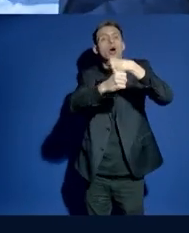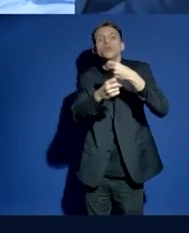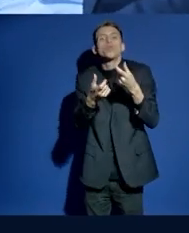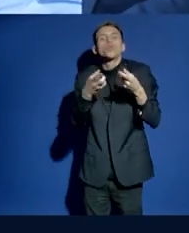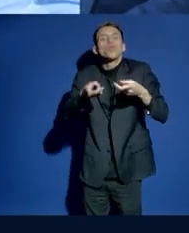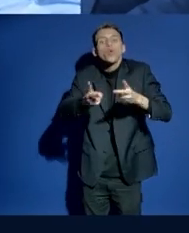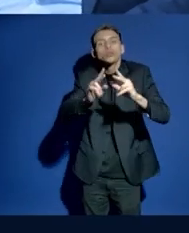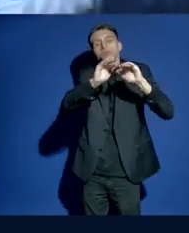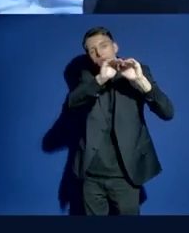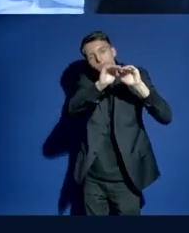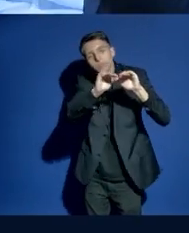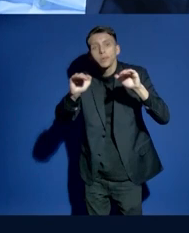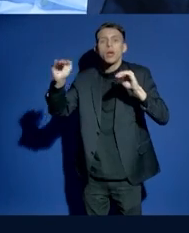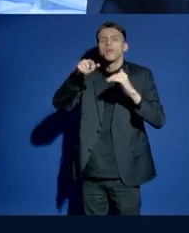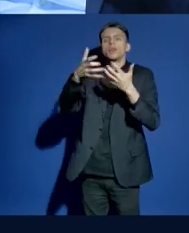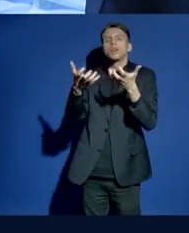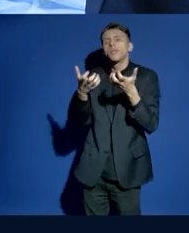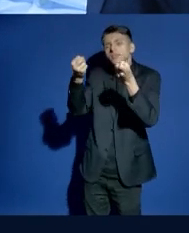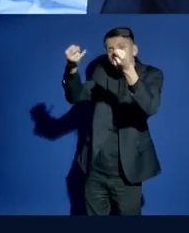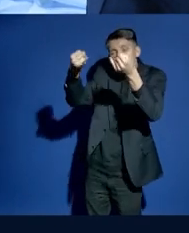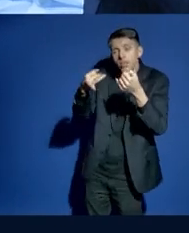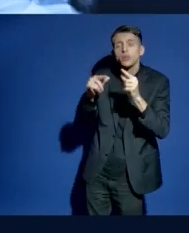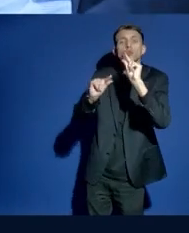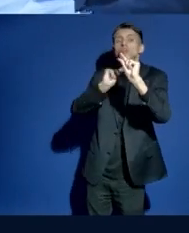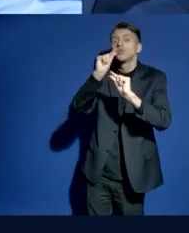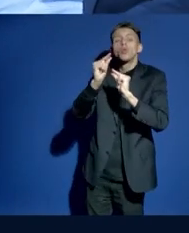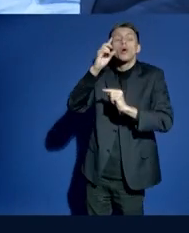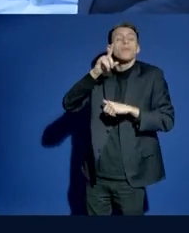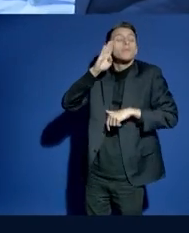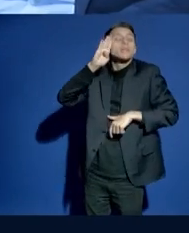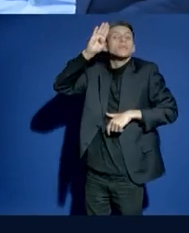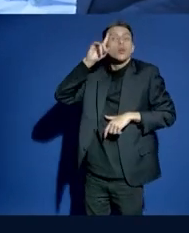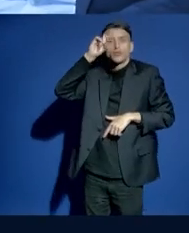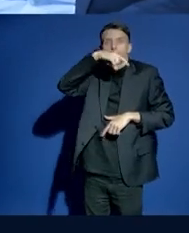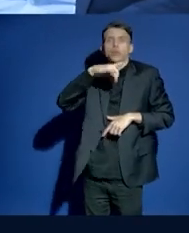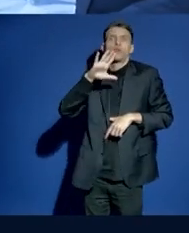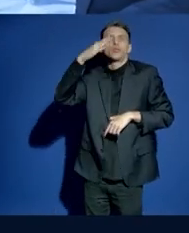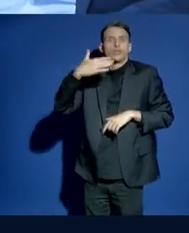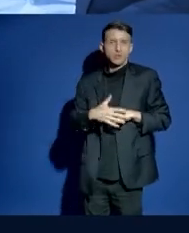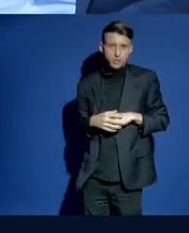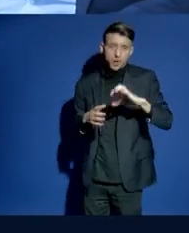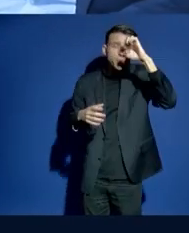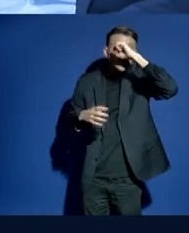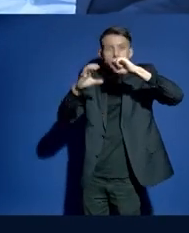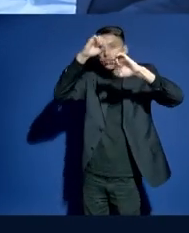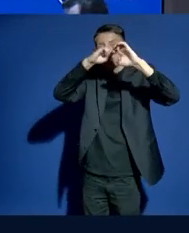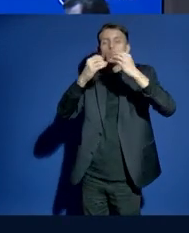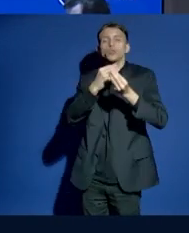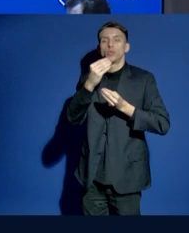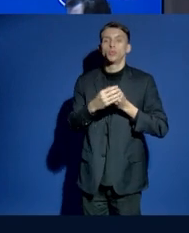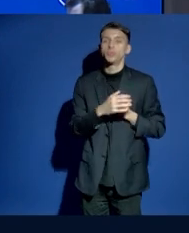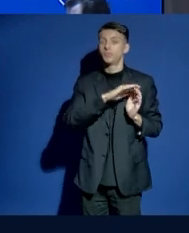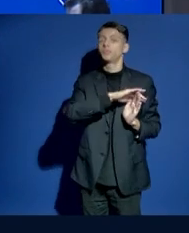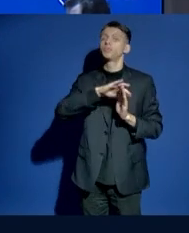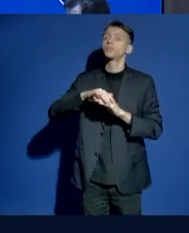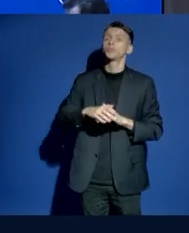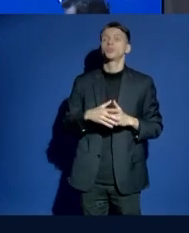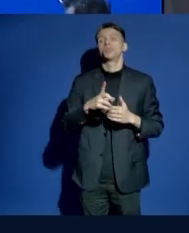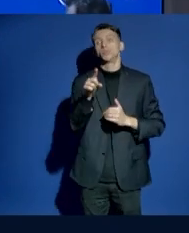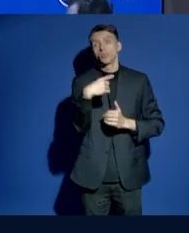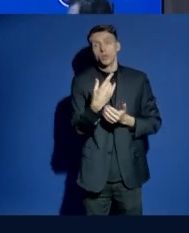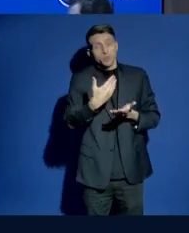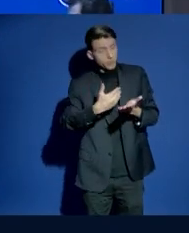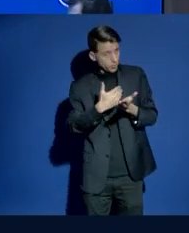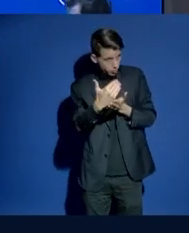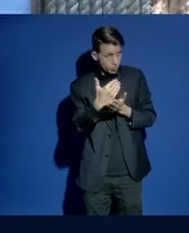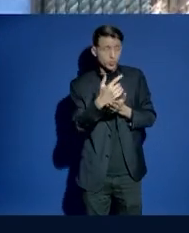explicasse um pouco essa jornada e as principais dificuldades de aprendizados que vocês tiveram quando a gente começou a idealizar o nosso